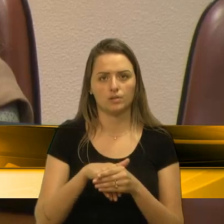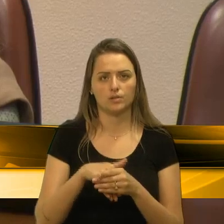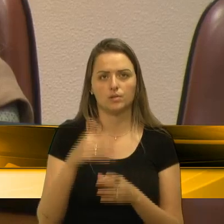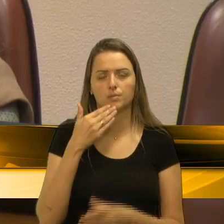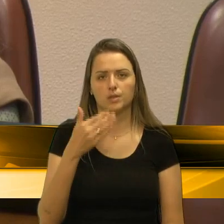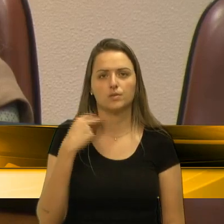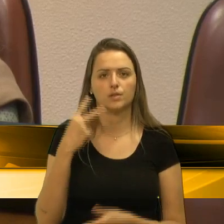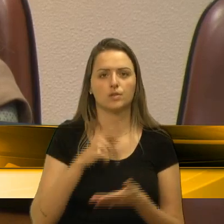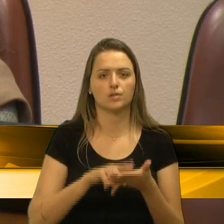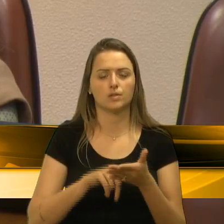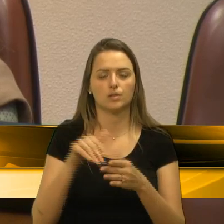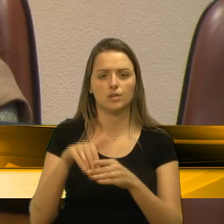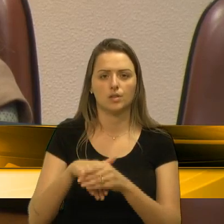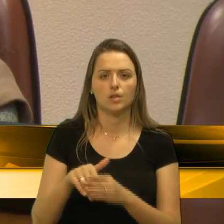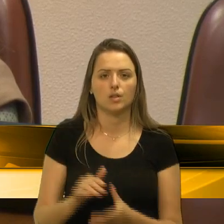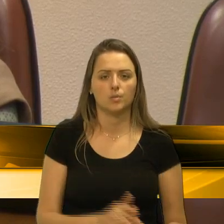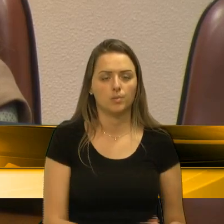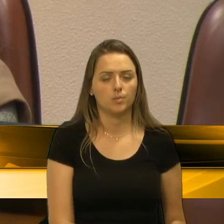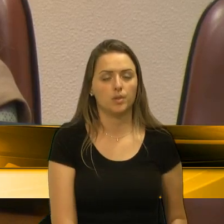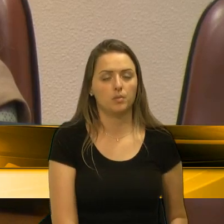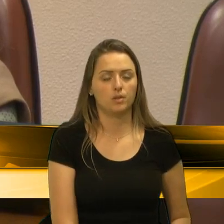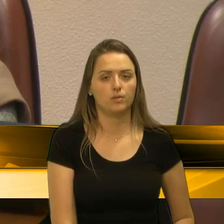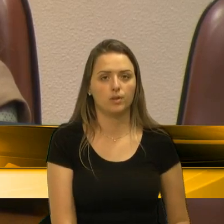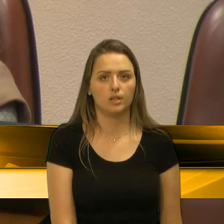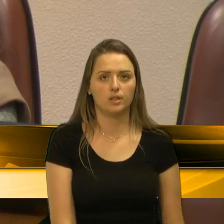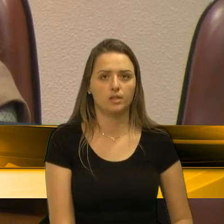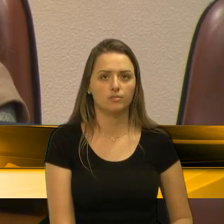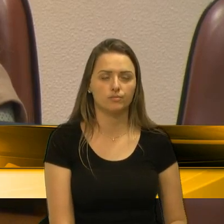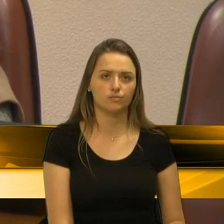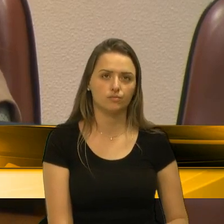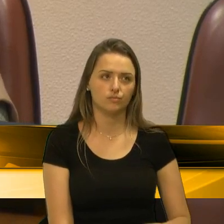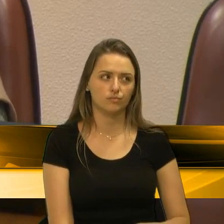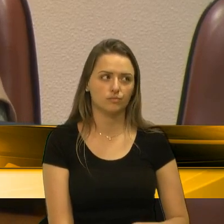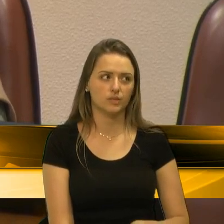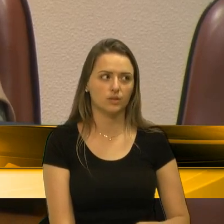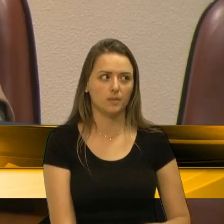Votação. Solicito aos vereadores que registrem seus votos.